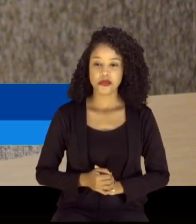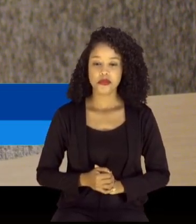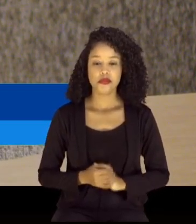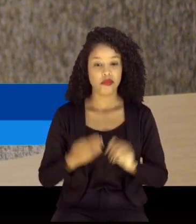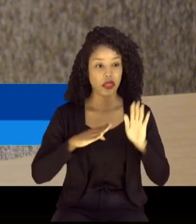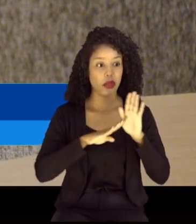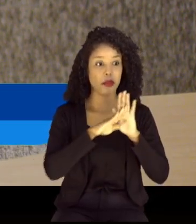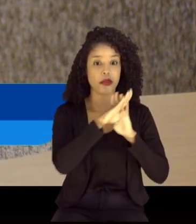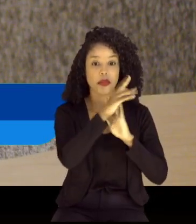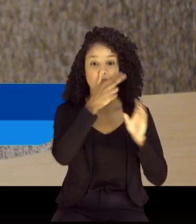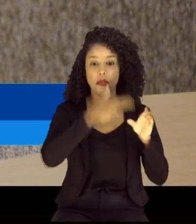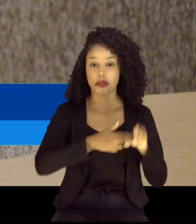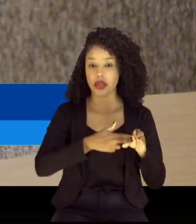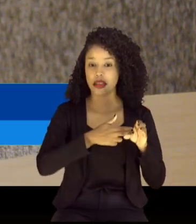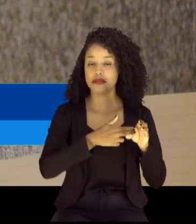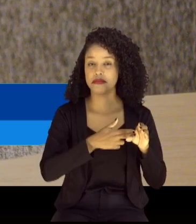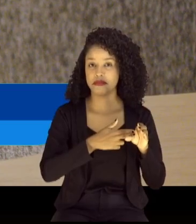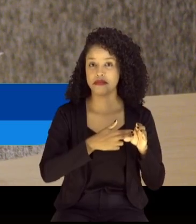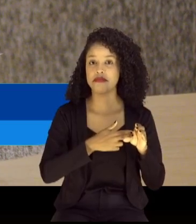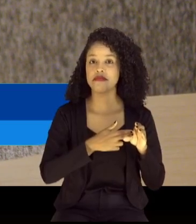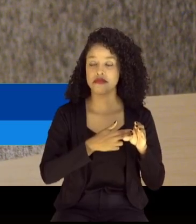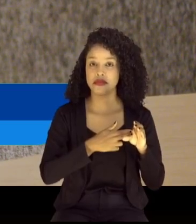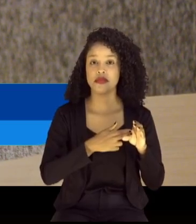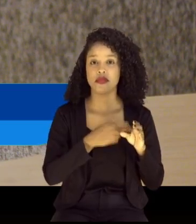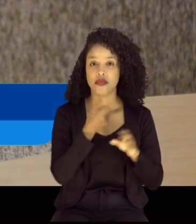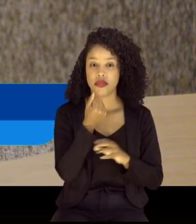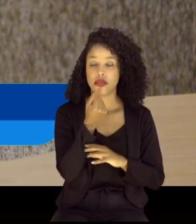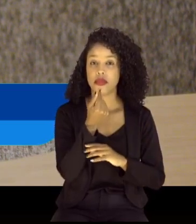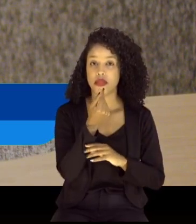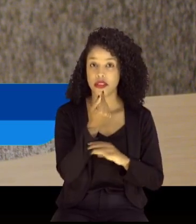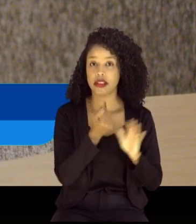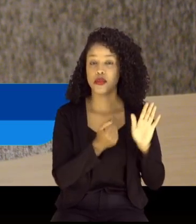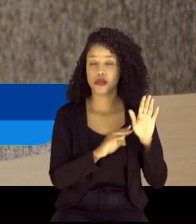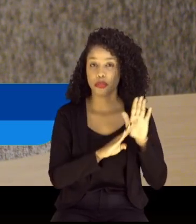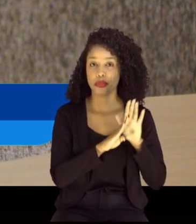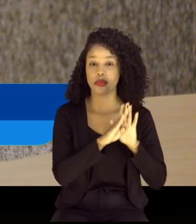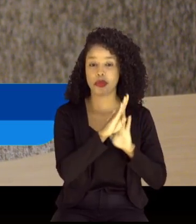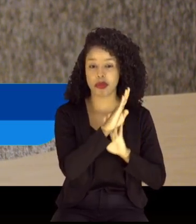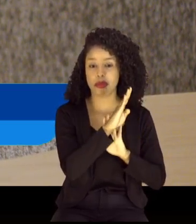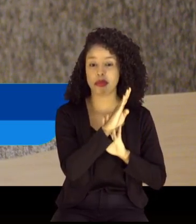do combustível. Nada mais, nada menos do que